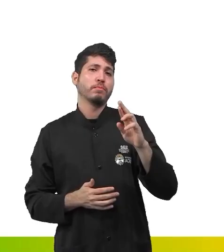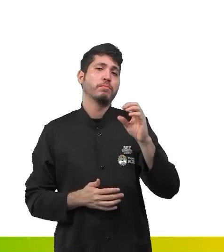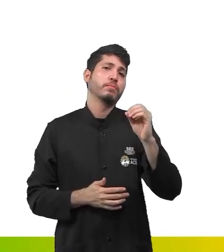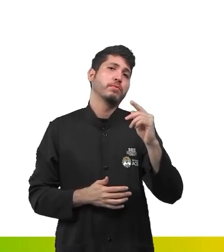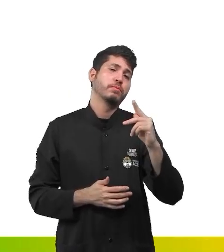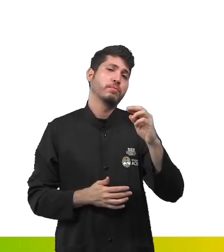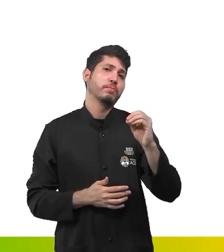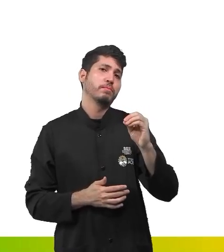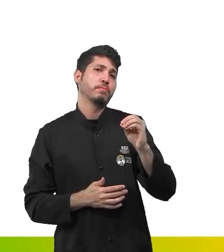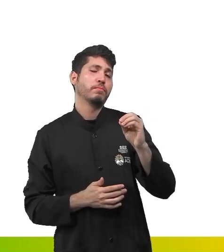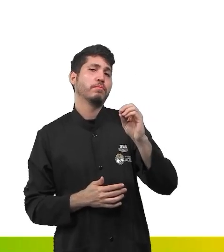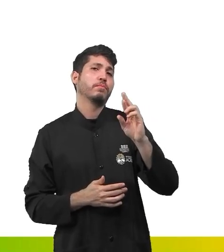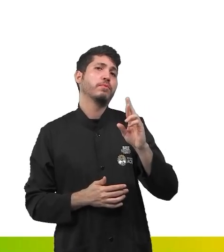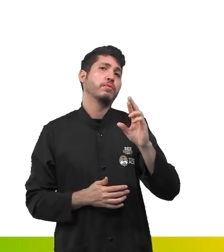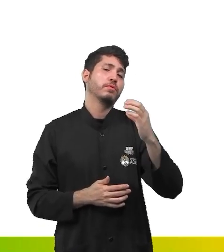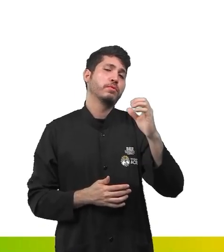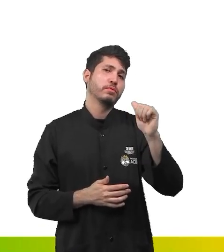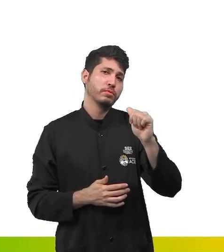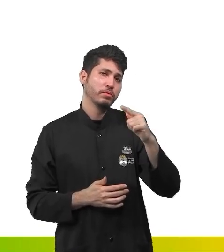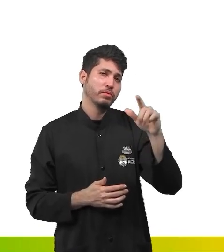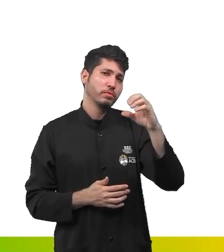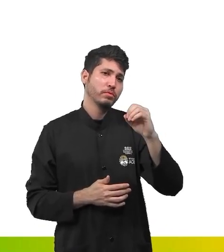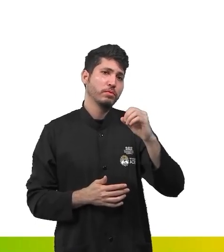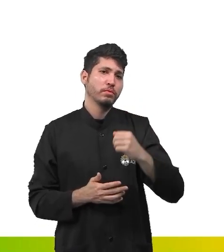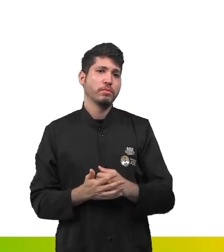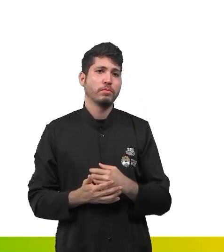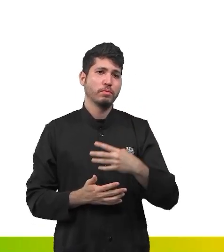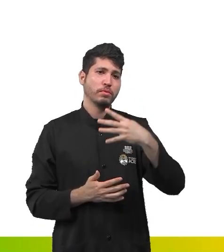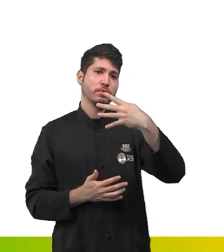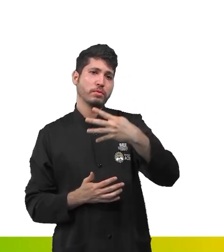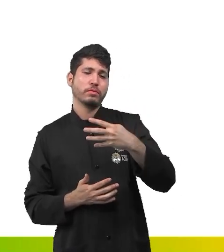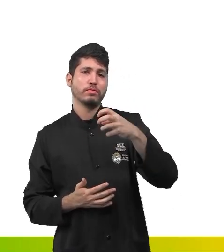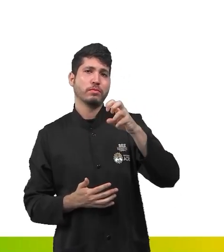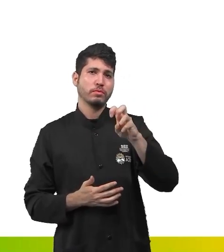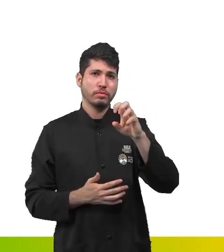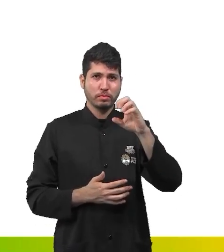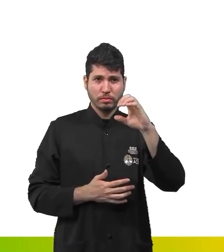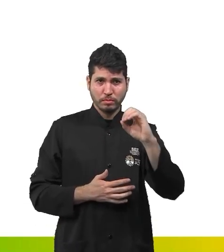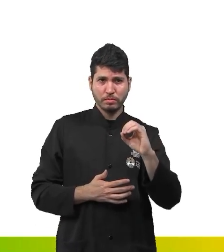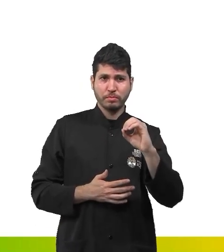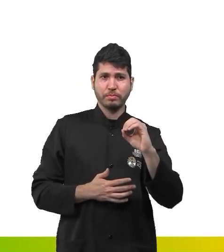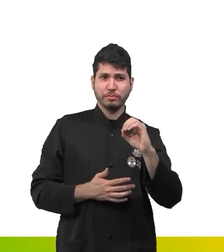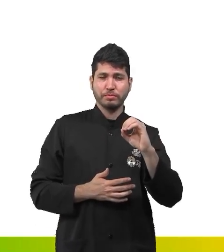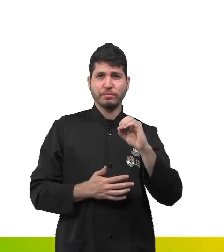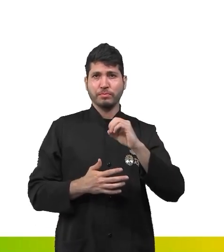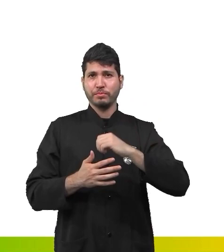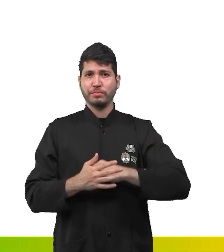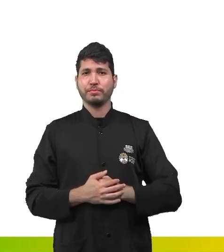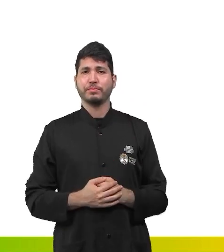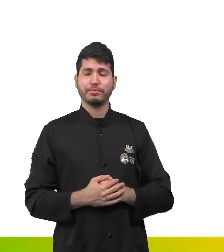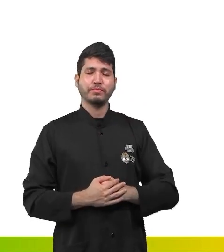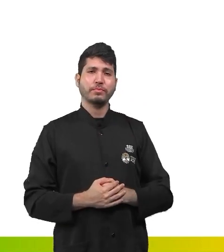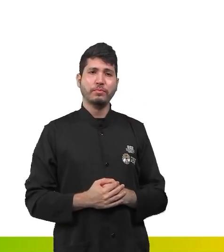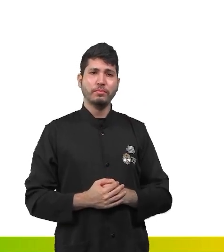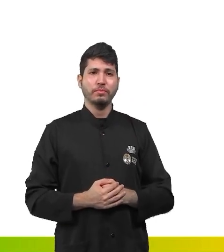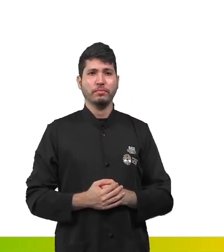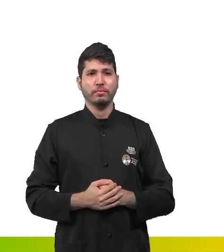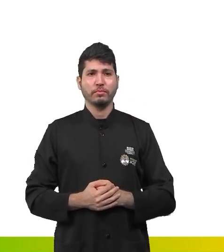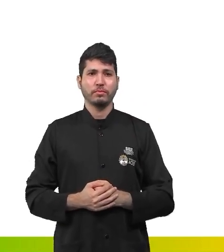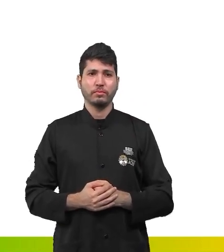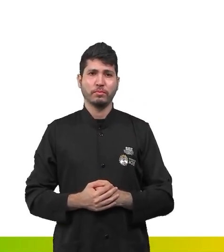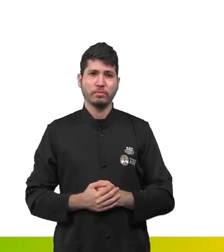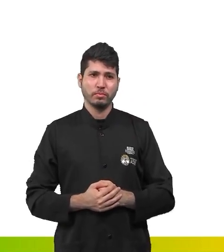é 450. Você vai ver ela logo mais no exemplo à frente. Vamos lá. Nós temos aqui, ó,